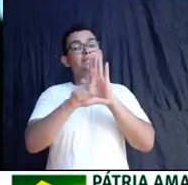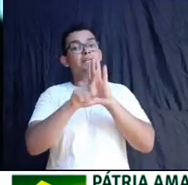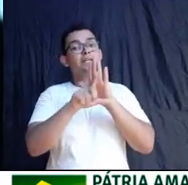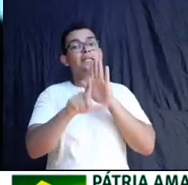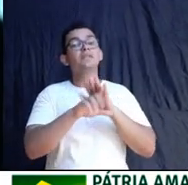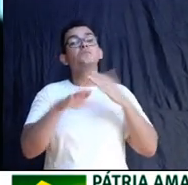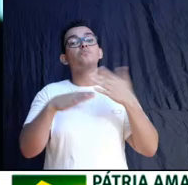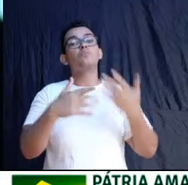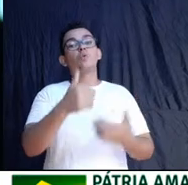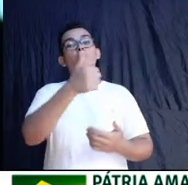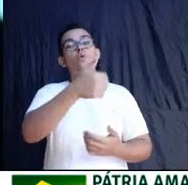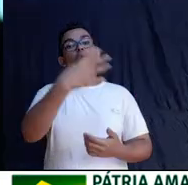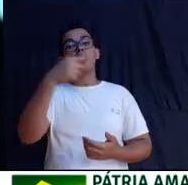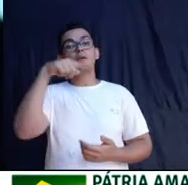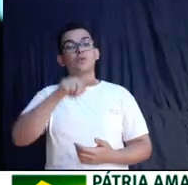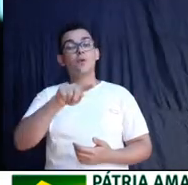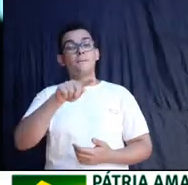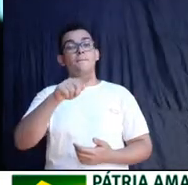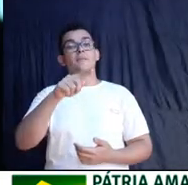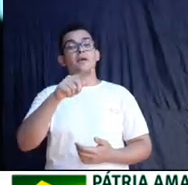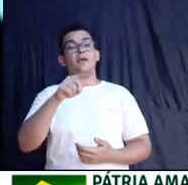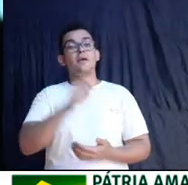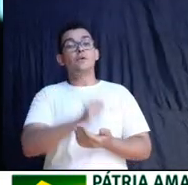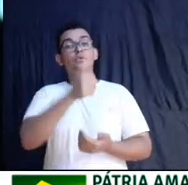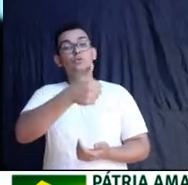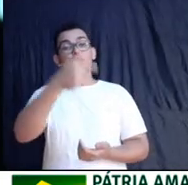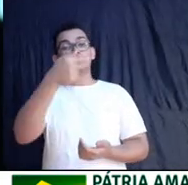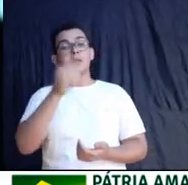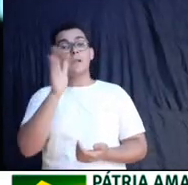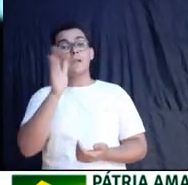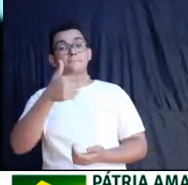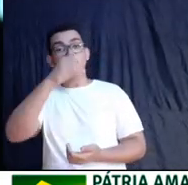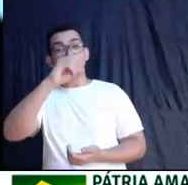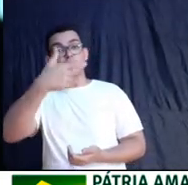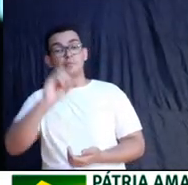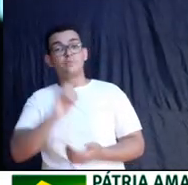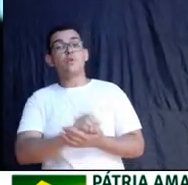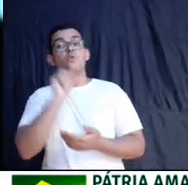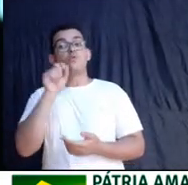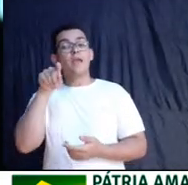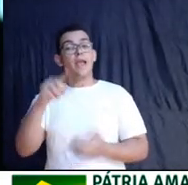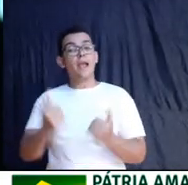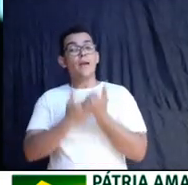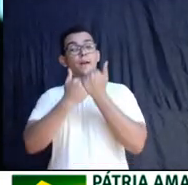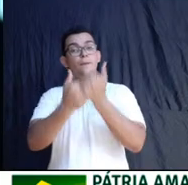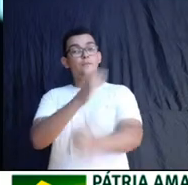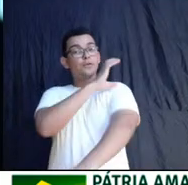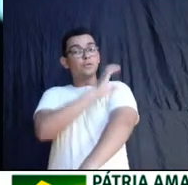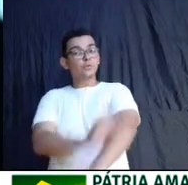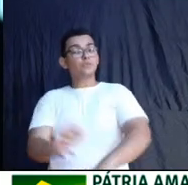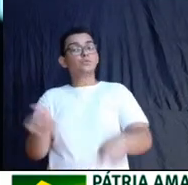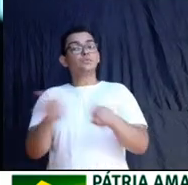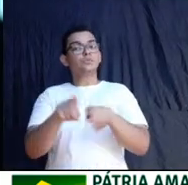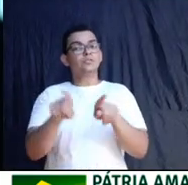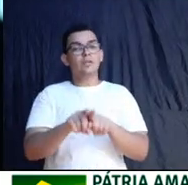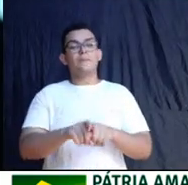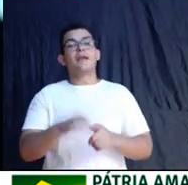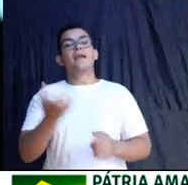14.017 de 2020, Lei de Auxílio Emergencial à Cultura. Quero agradecer em especial, seja o